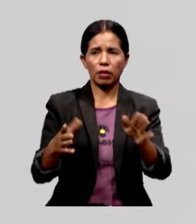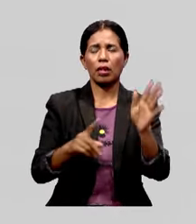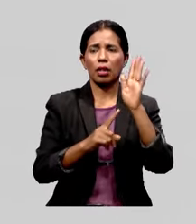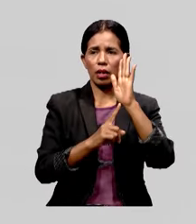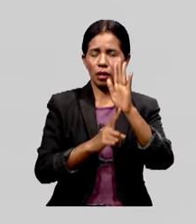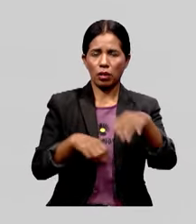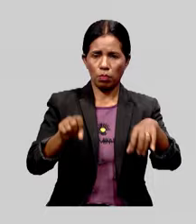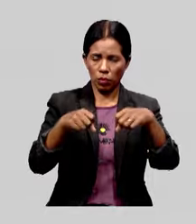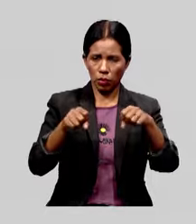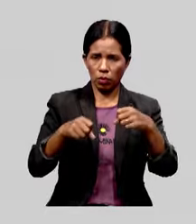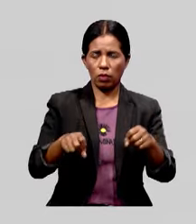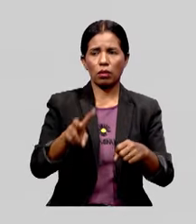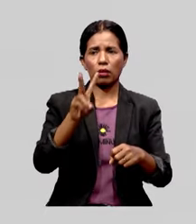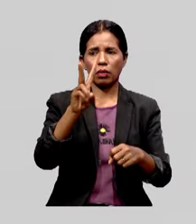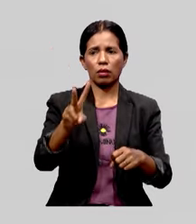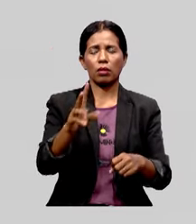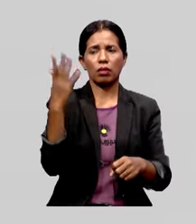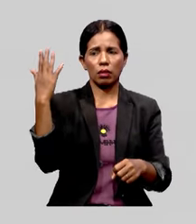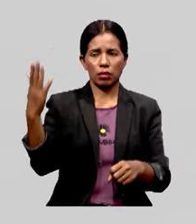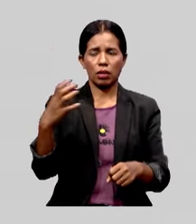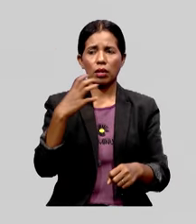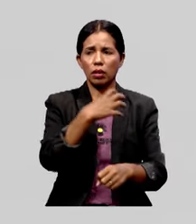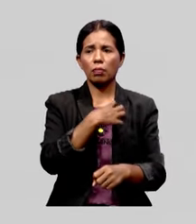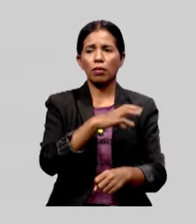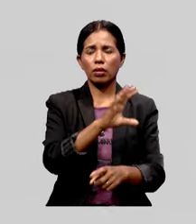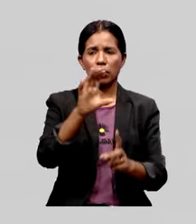nessa motorizada assegura ela e a comando